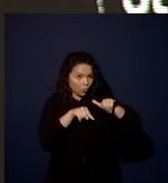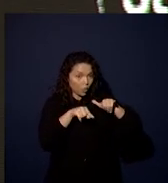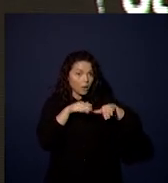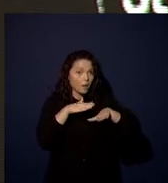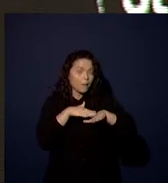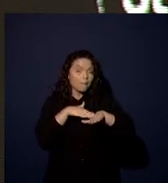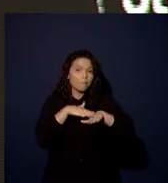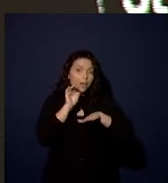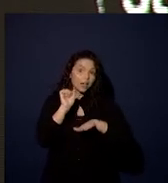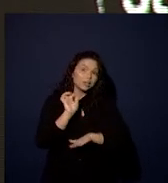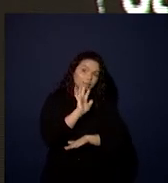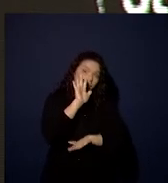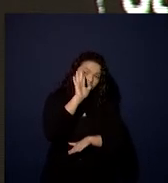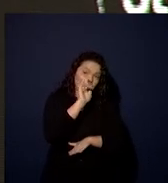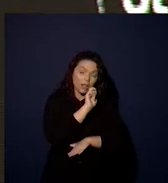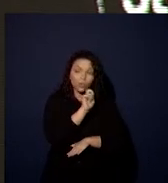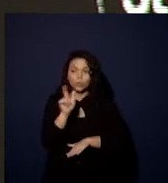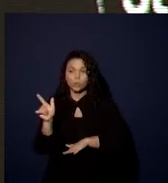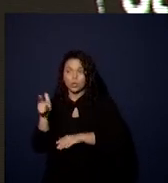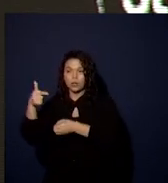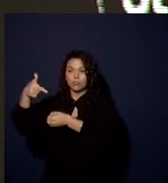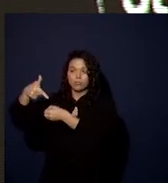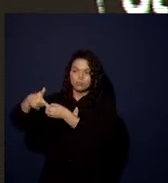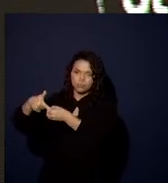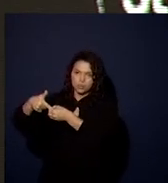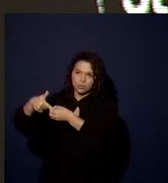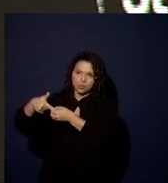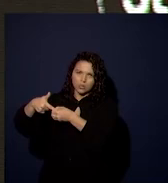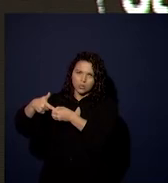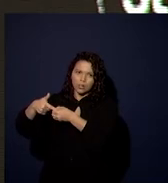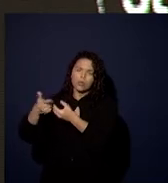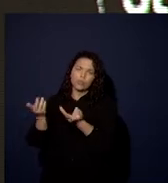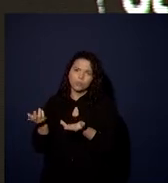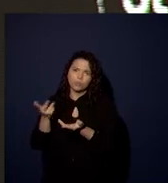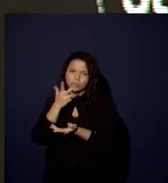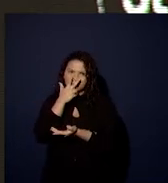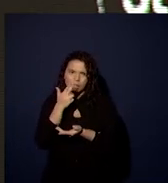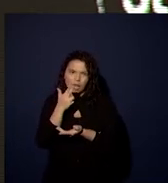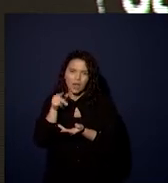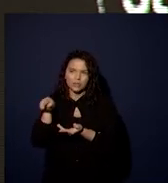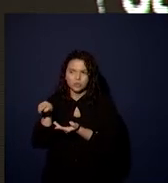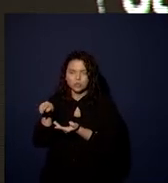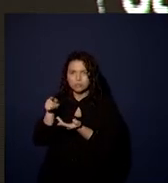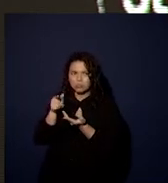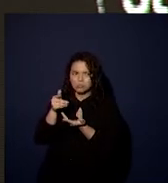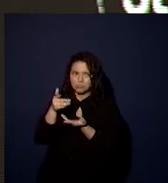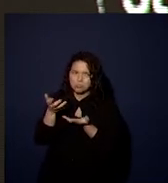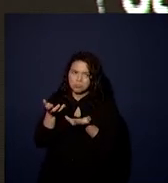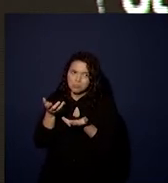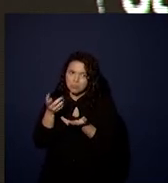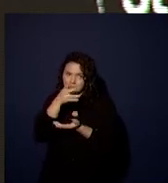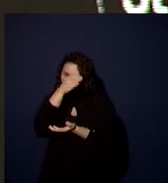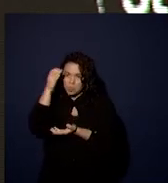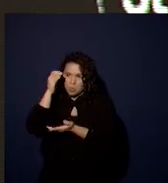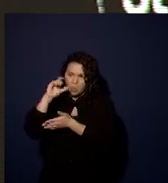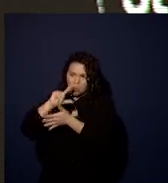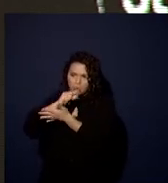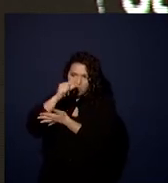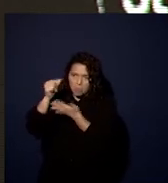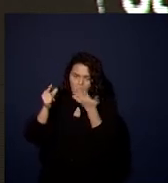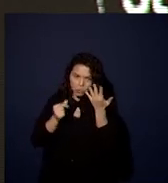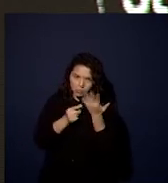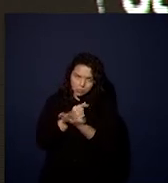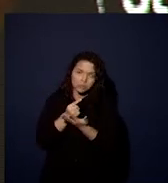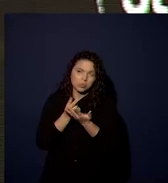consumidor elétrico está disposta a pagar mais energia 100% limpa que não sejam estujada nem para digamos aqueles 5%